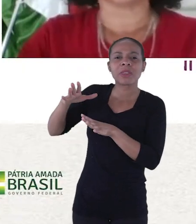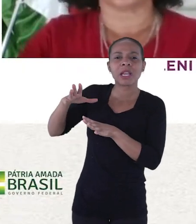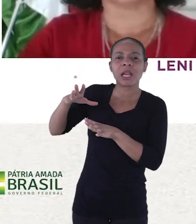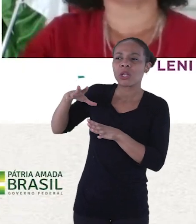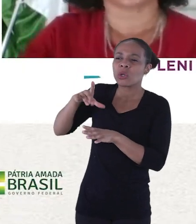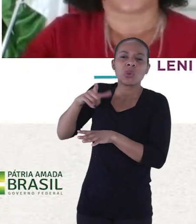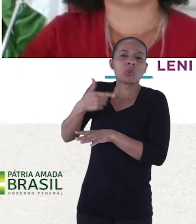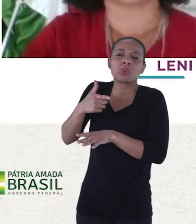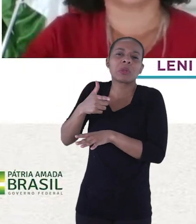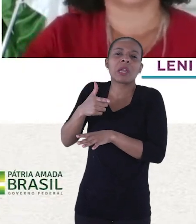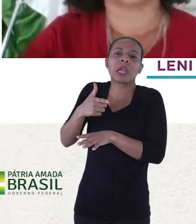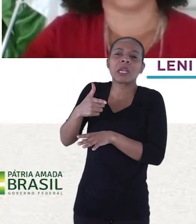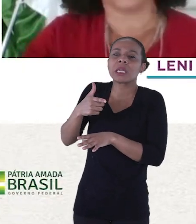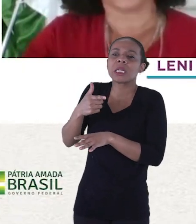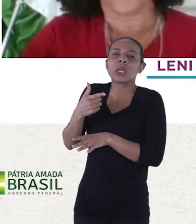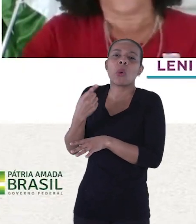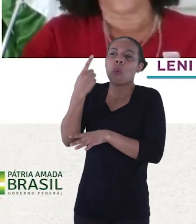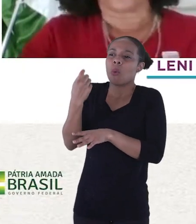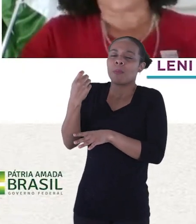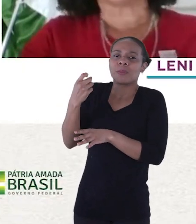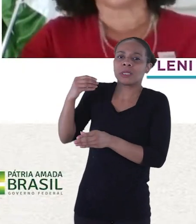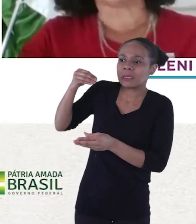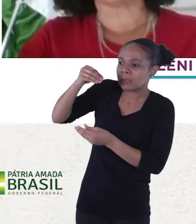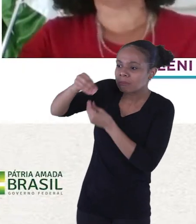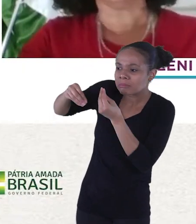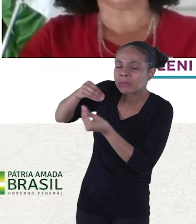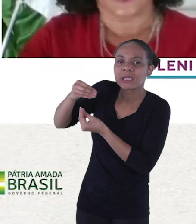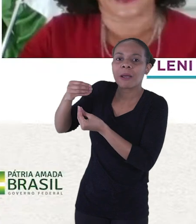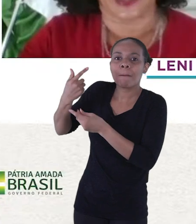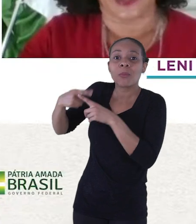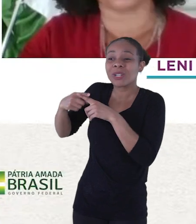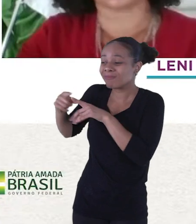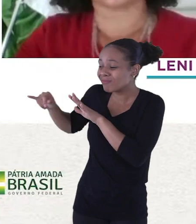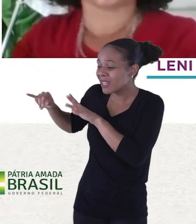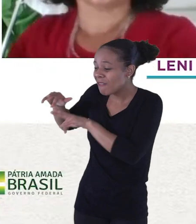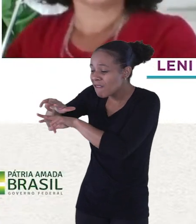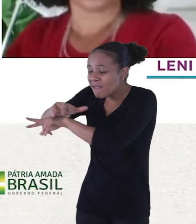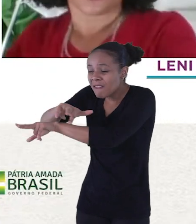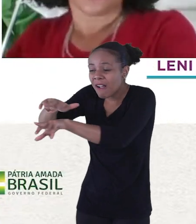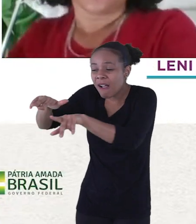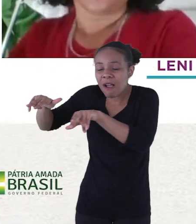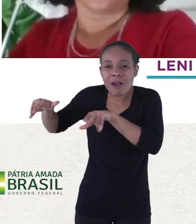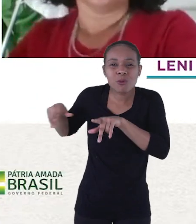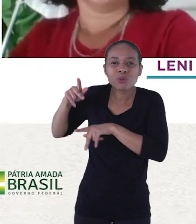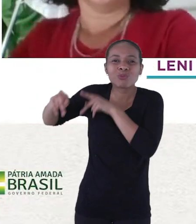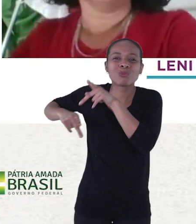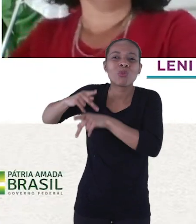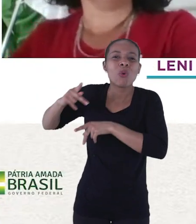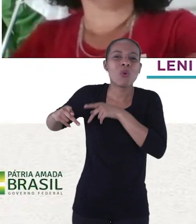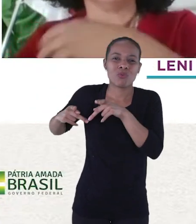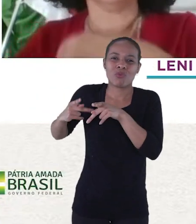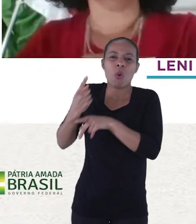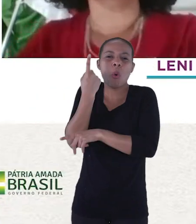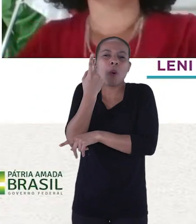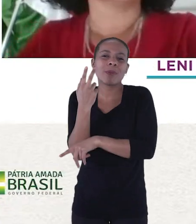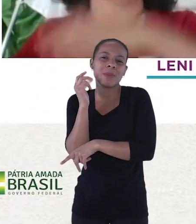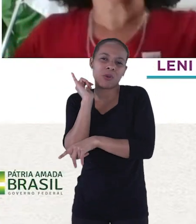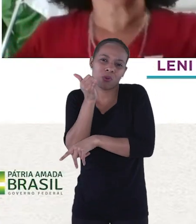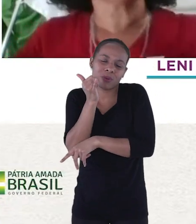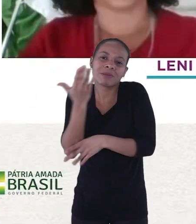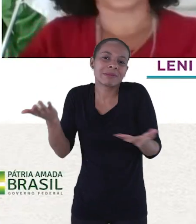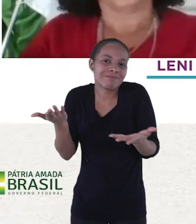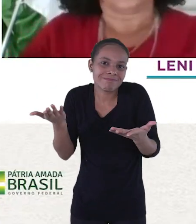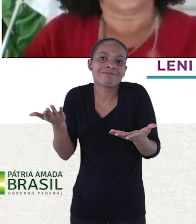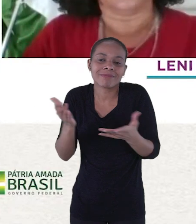elas não são suficientes para dar conta do povo, um olhar sobre esses mini-relatos, desses relatos não